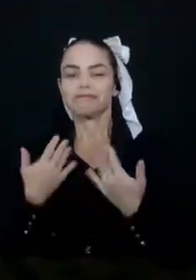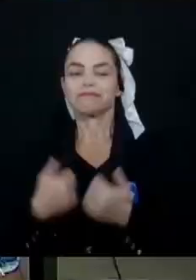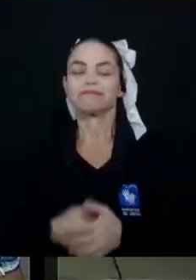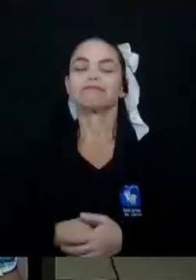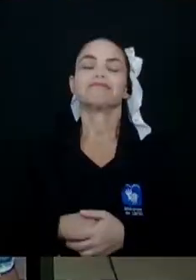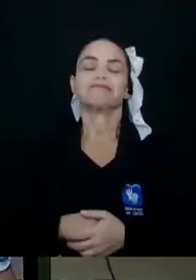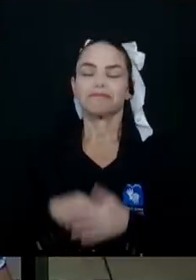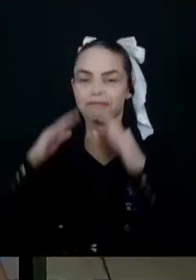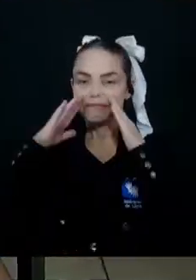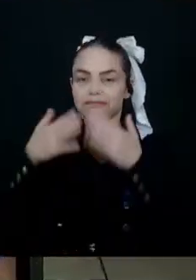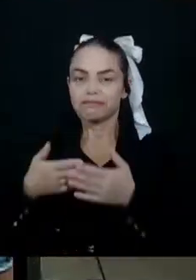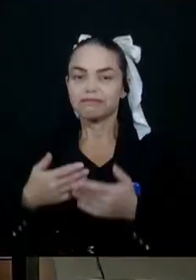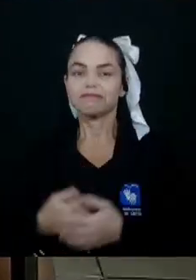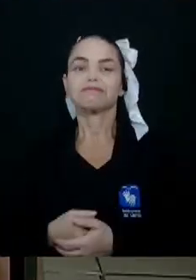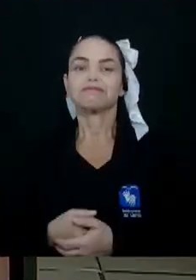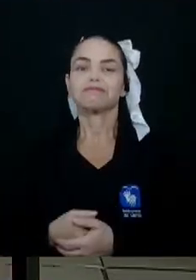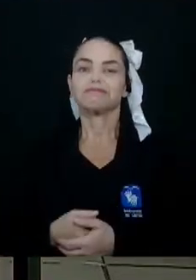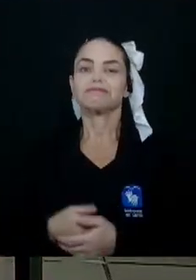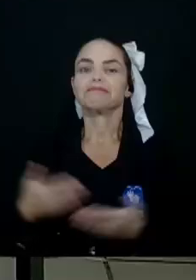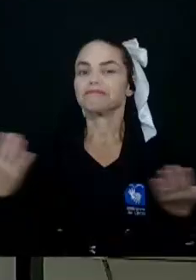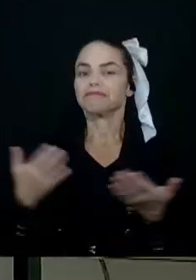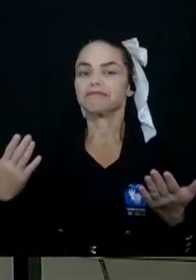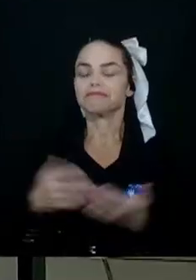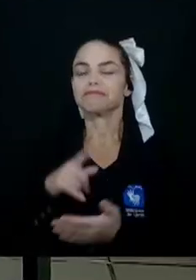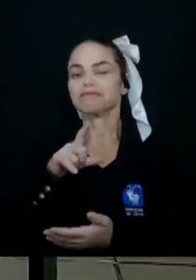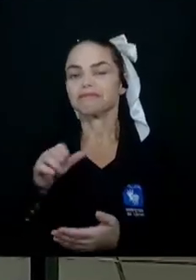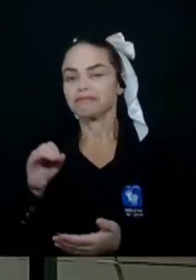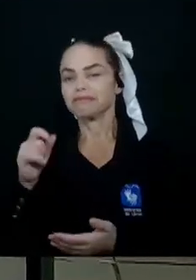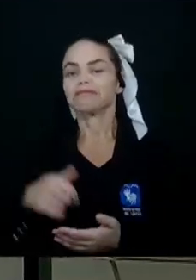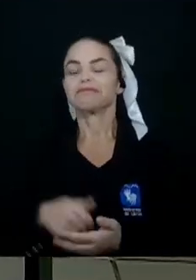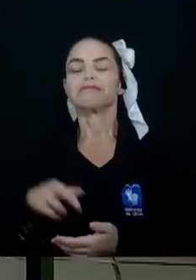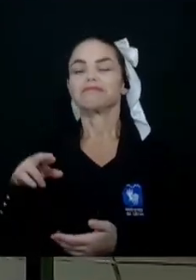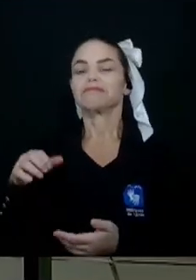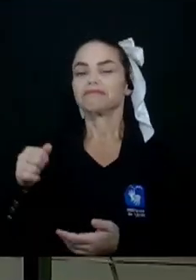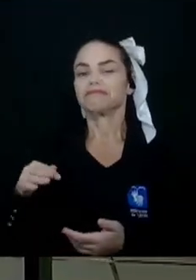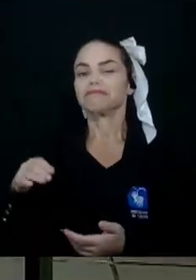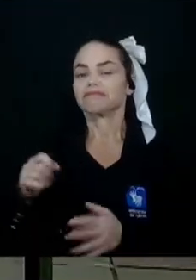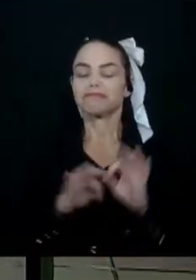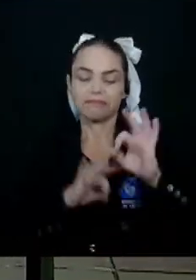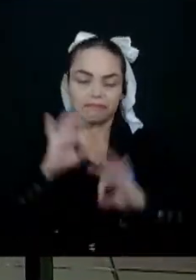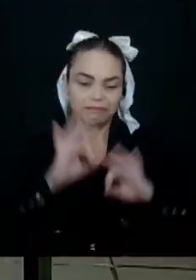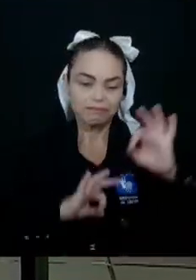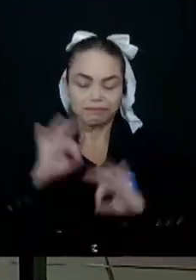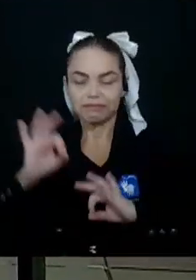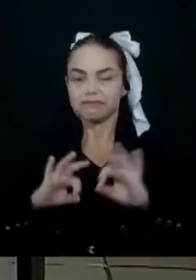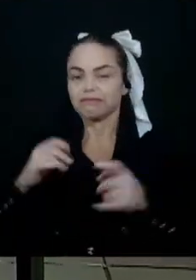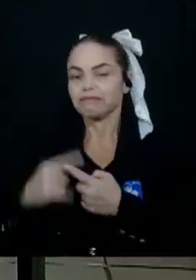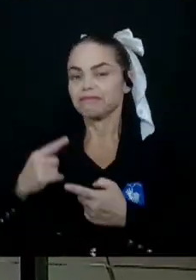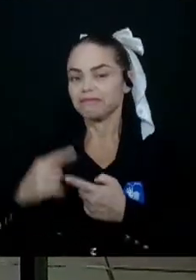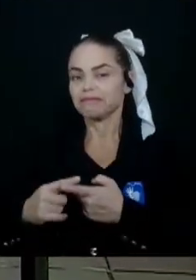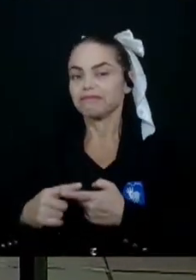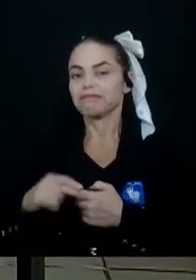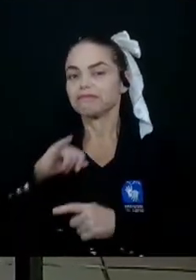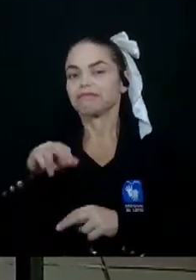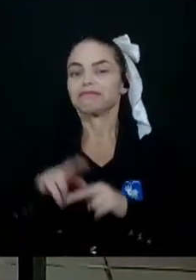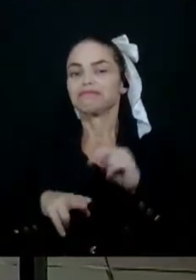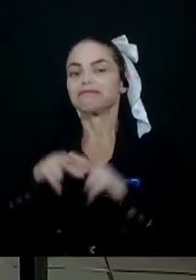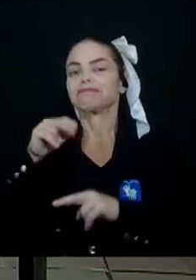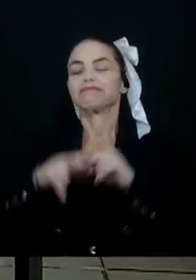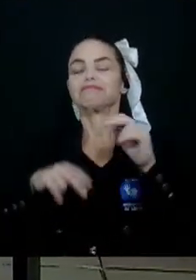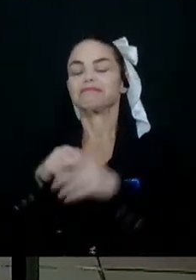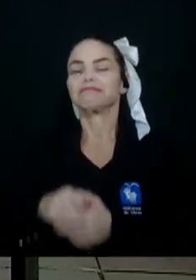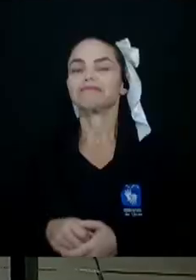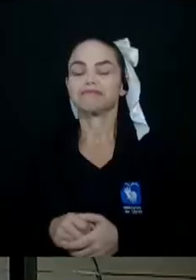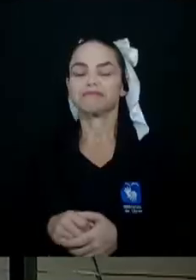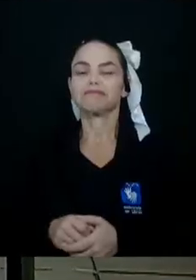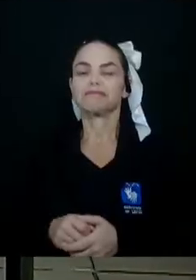resistência. Agora o Léo Romário está se preparando muito, porque em junho tem uma outra pedreira. Vai rolar o